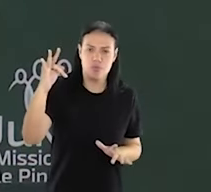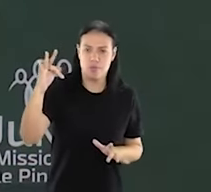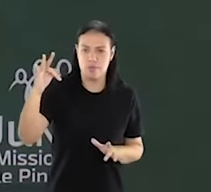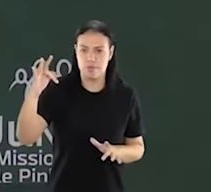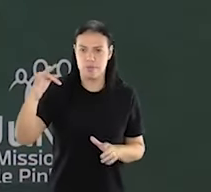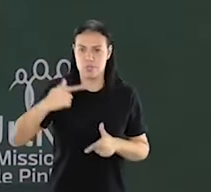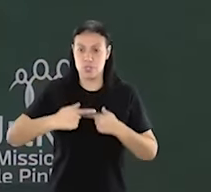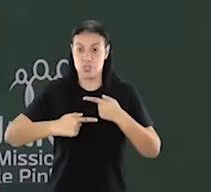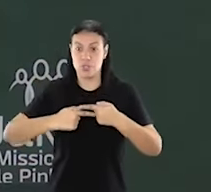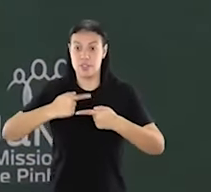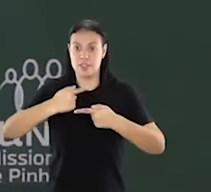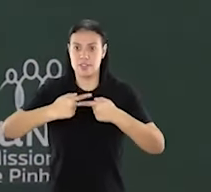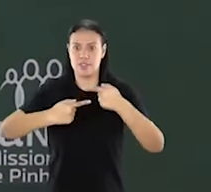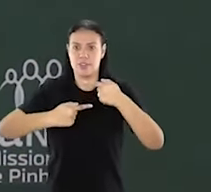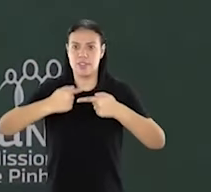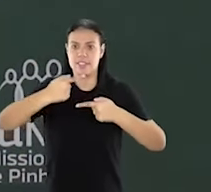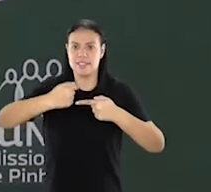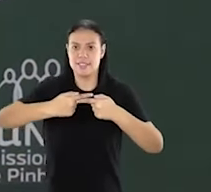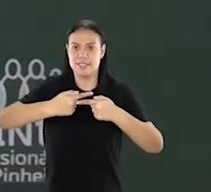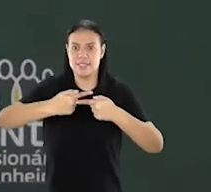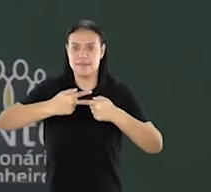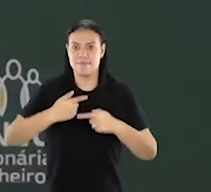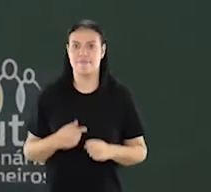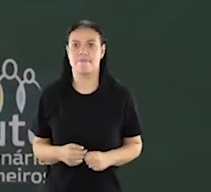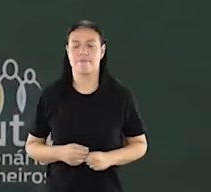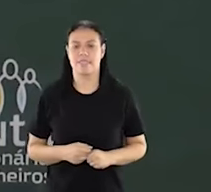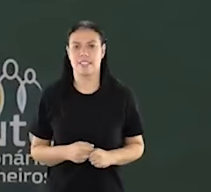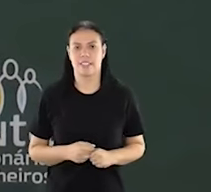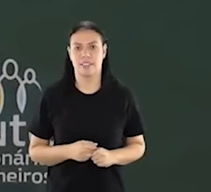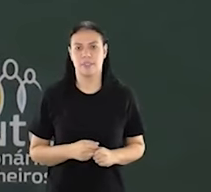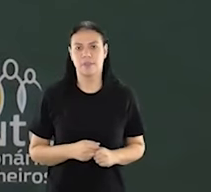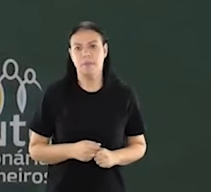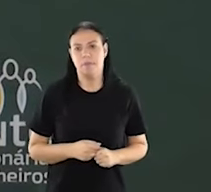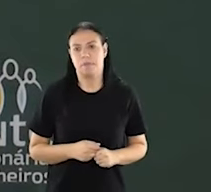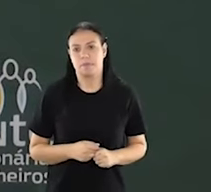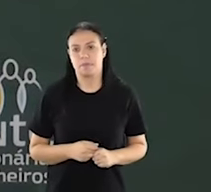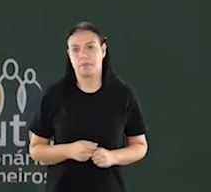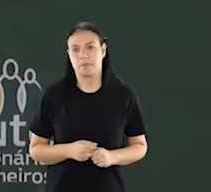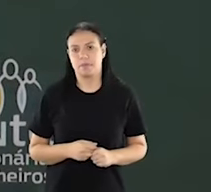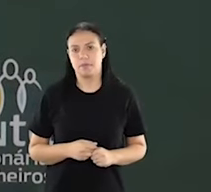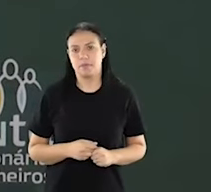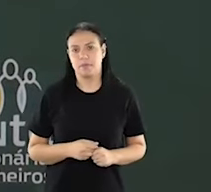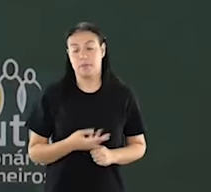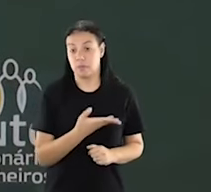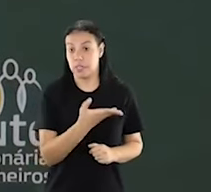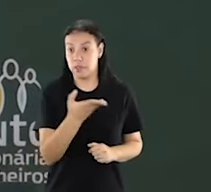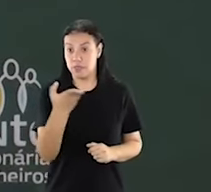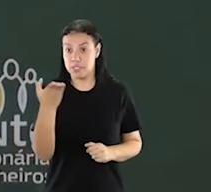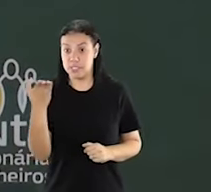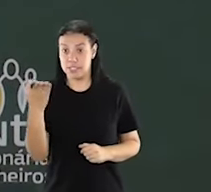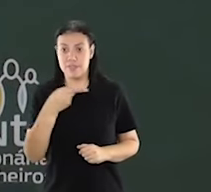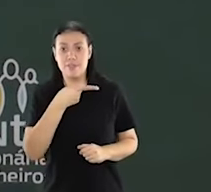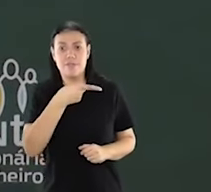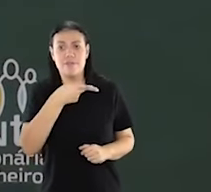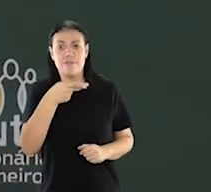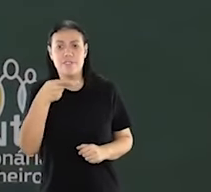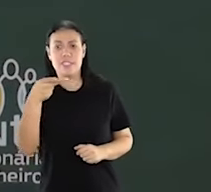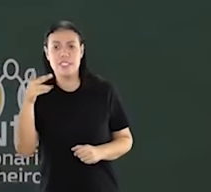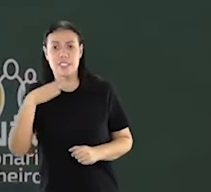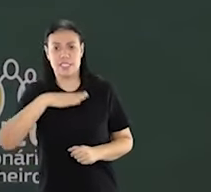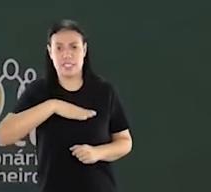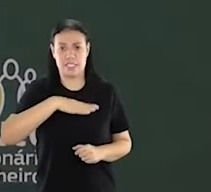E eu fico pensando, quando você vai visitar Betânia, é um lugar pequeno até hoje,